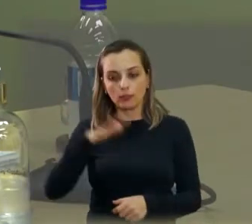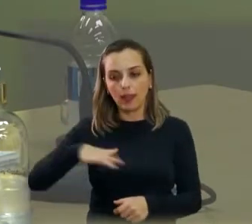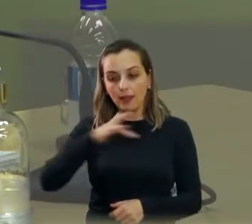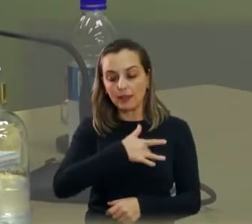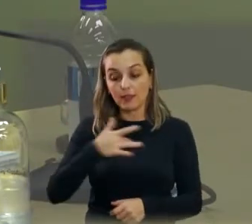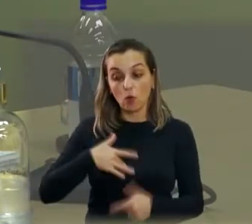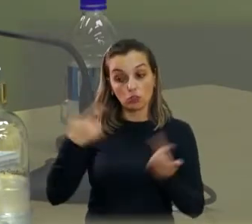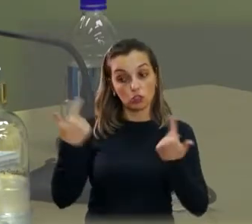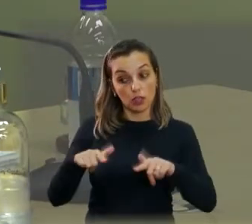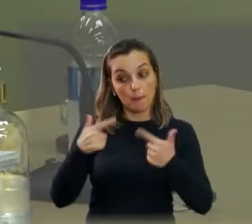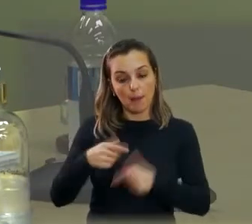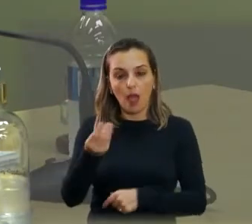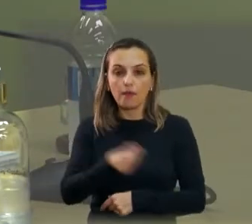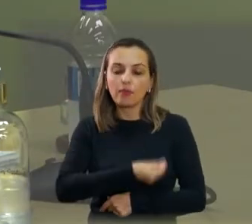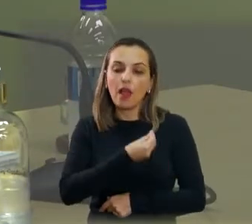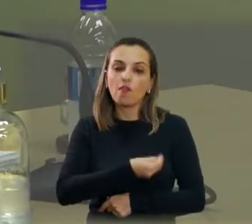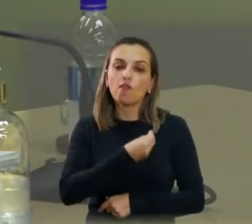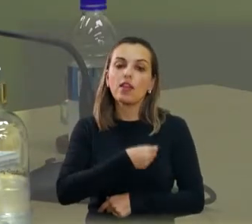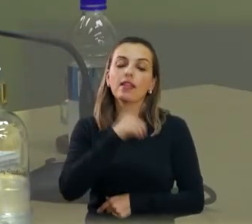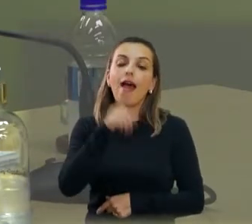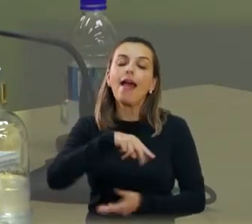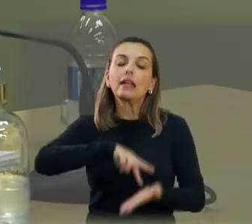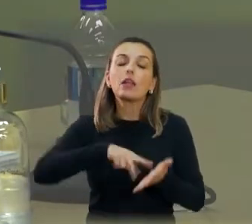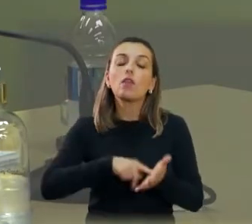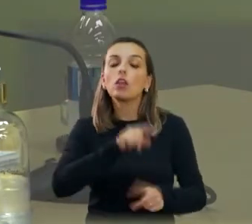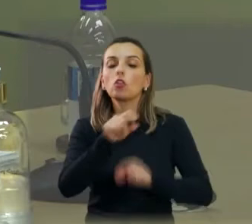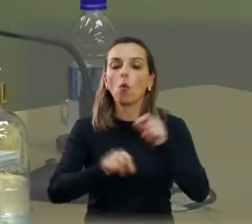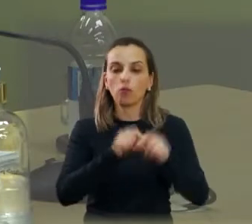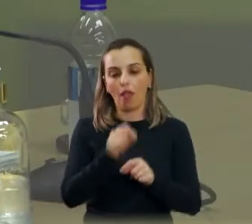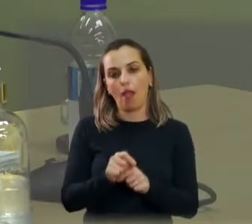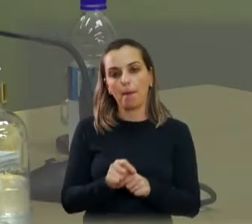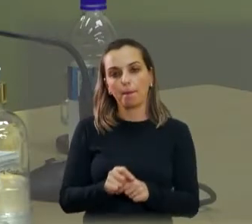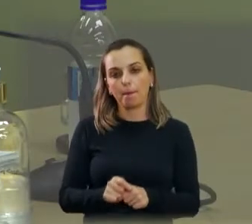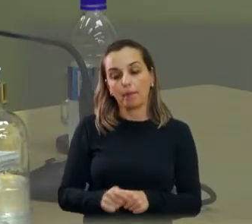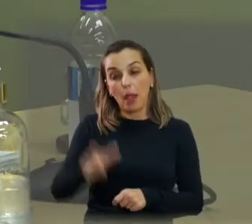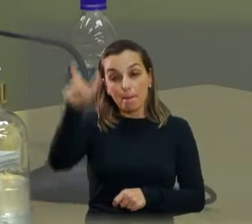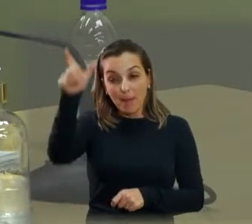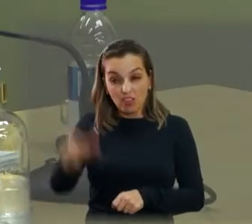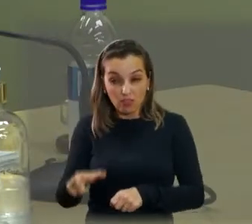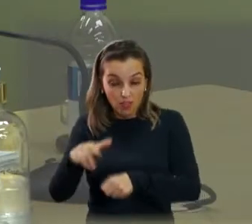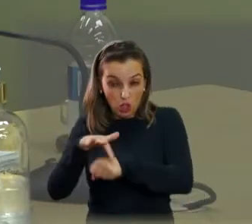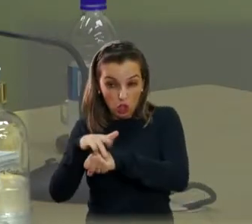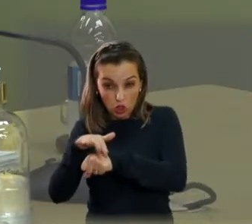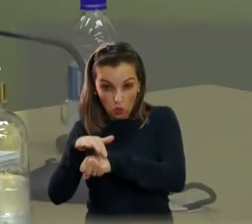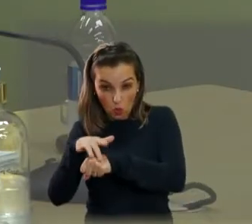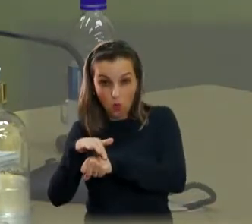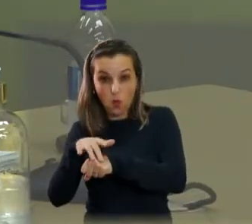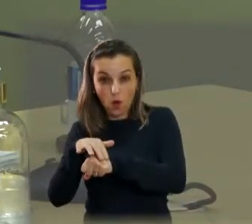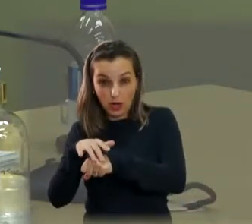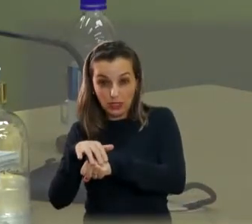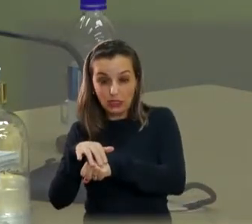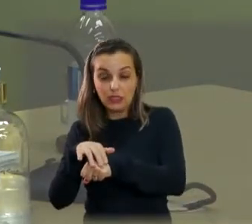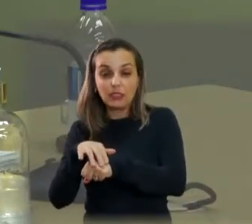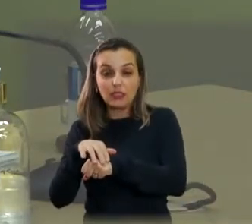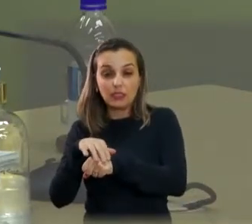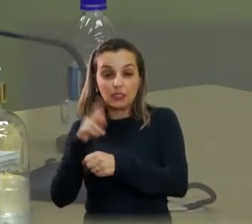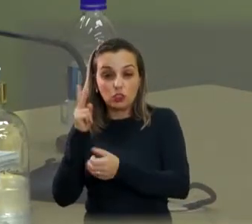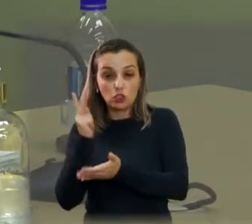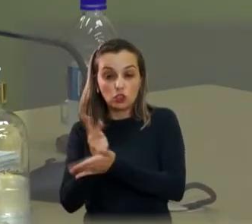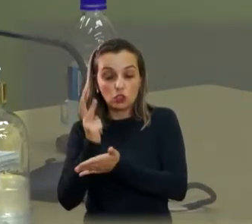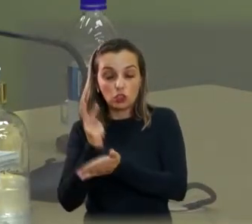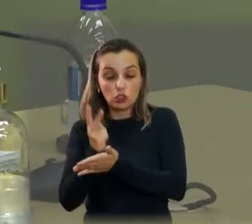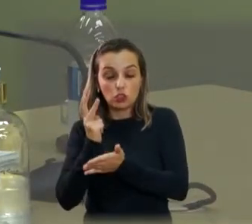a nossa vida se resume em pegar pessoas que estão muito doentes e eles vão permanecendo com a gente nas